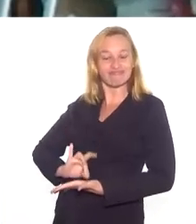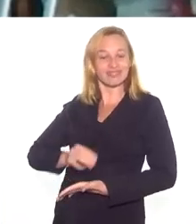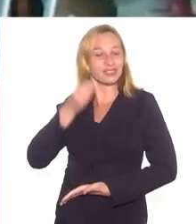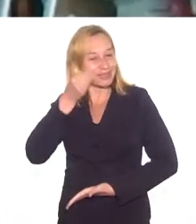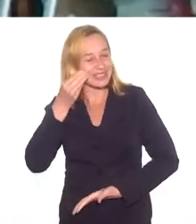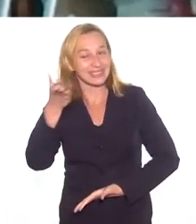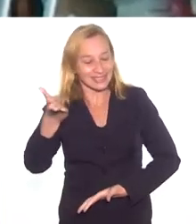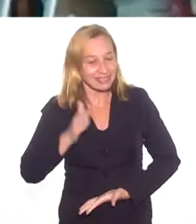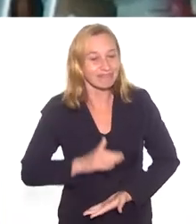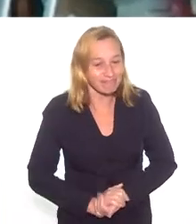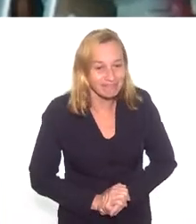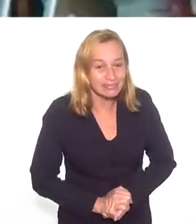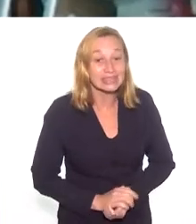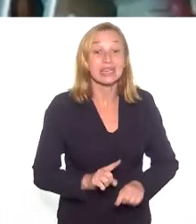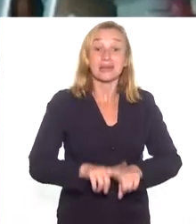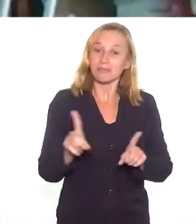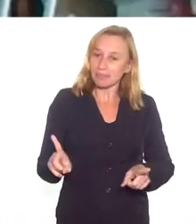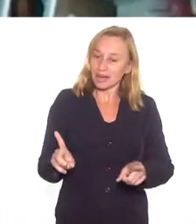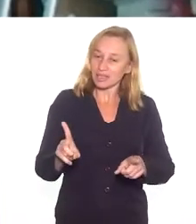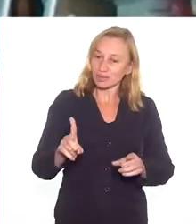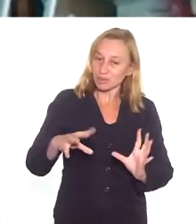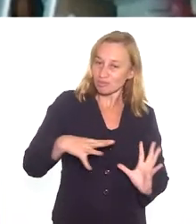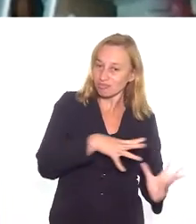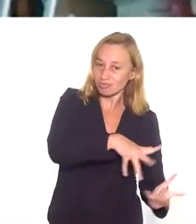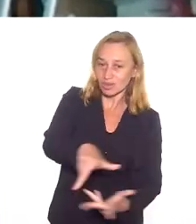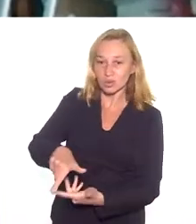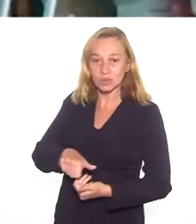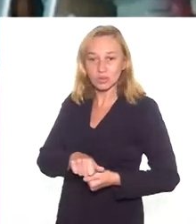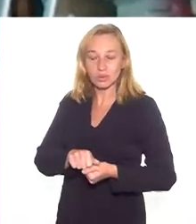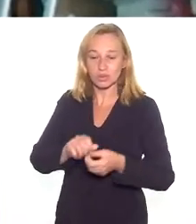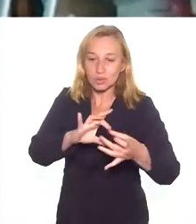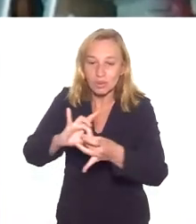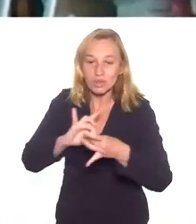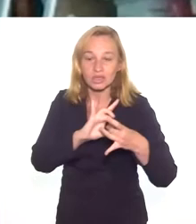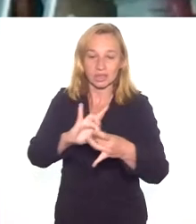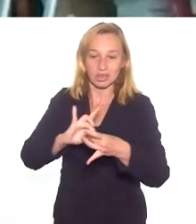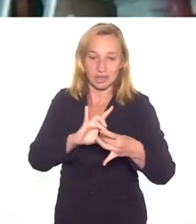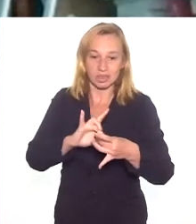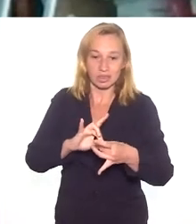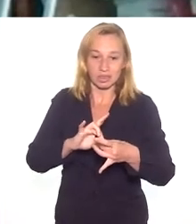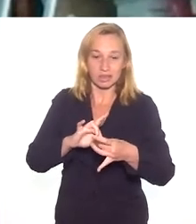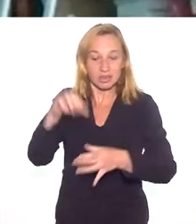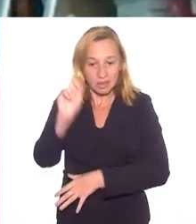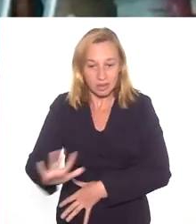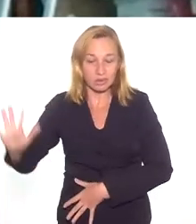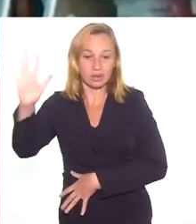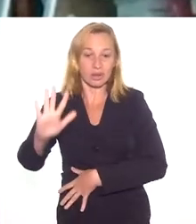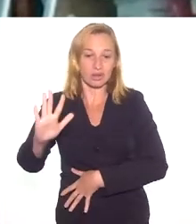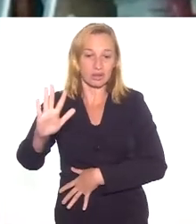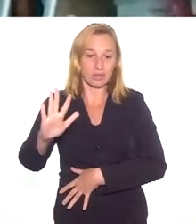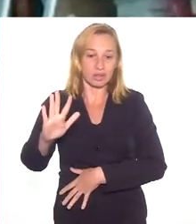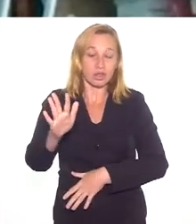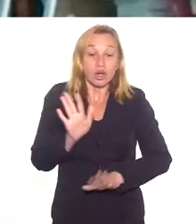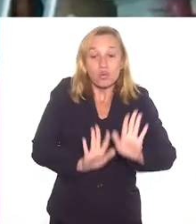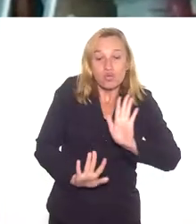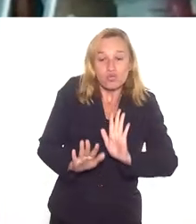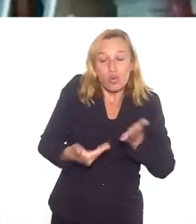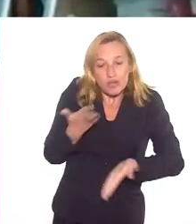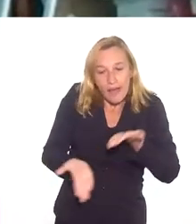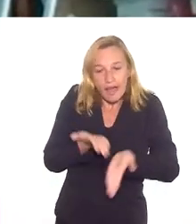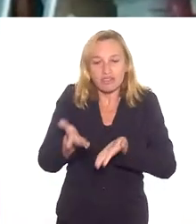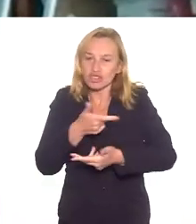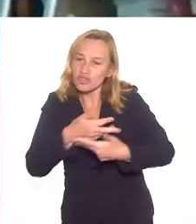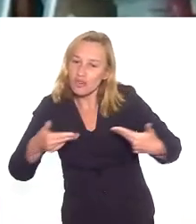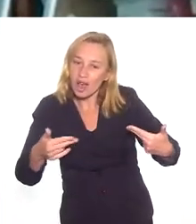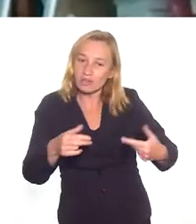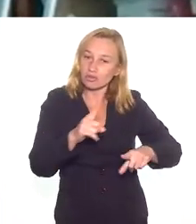bastante interessante. Aquela experiência. Mas no âmbito das Nações Unidas, eu era funcionário internacional, portanto, eu cuidava de